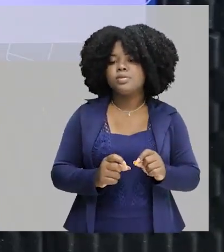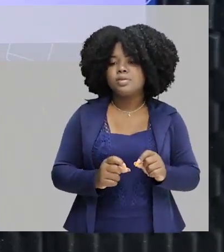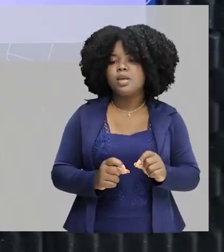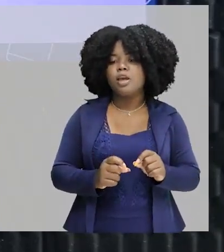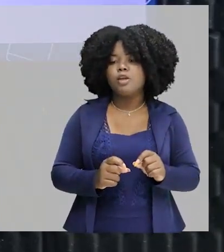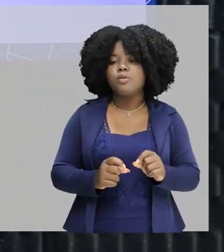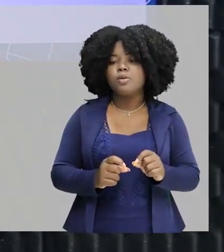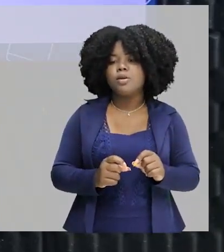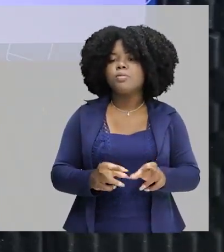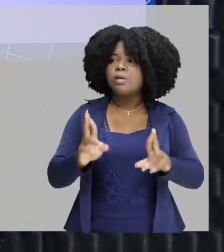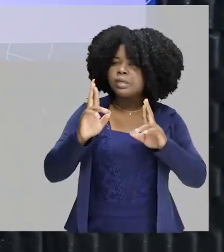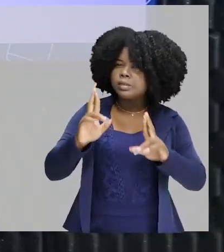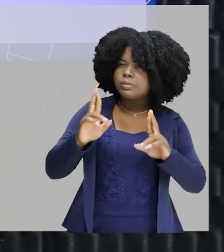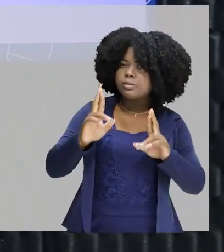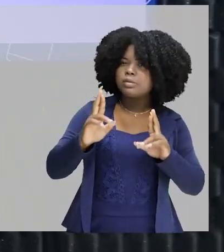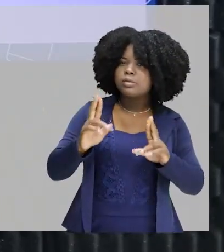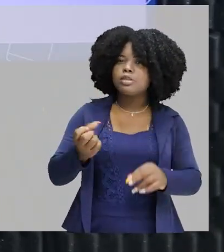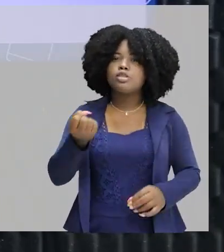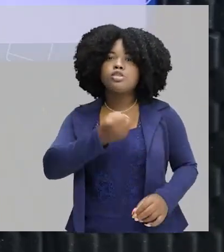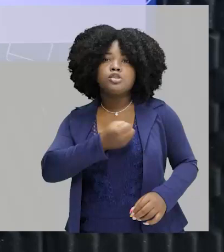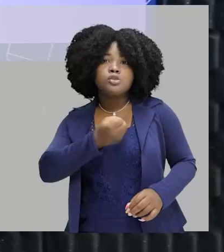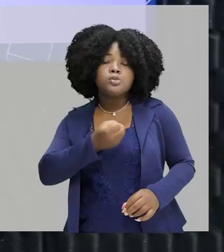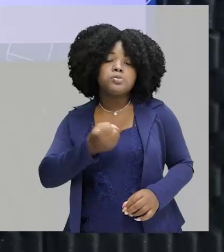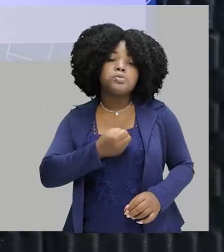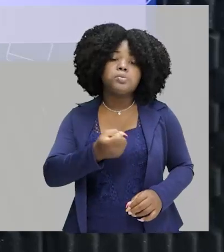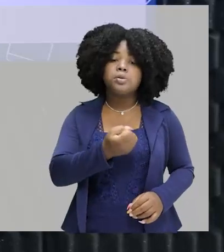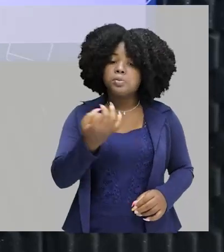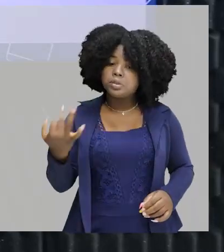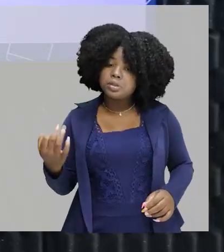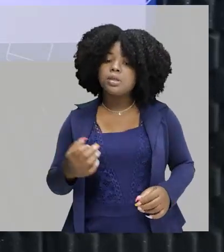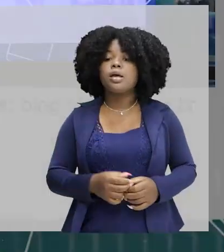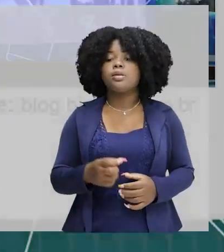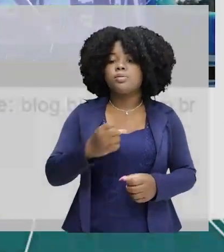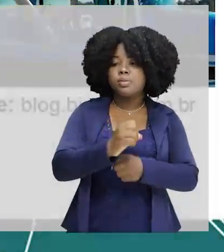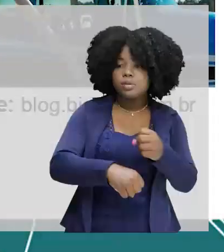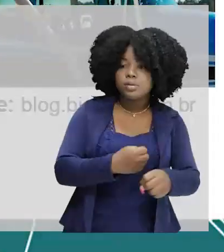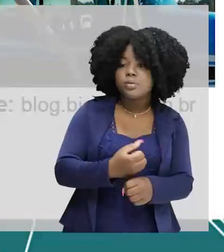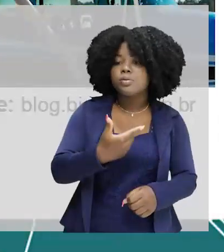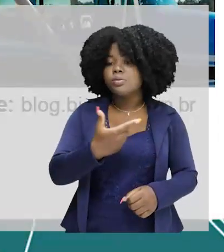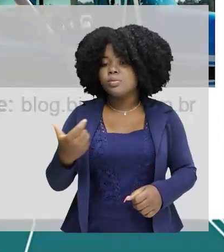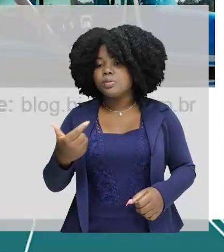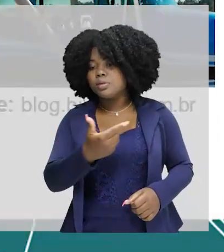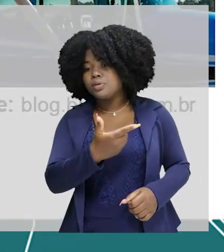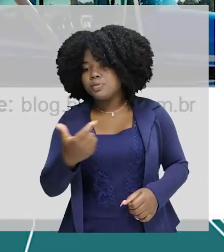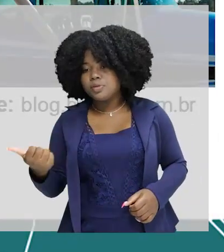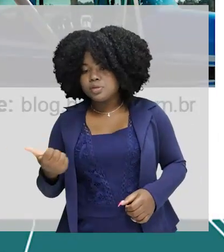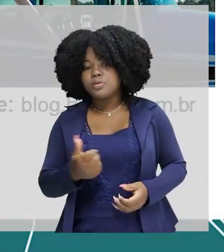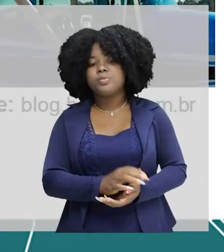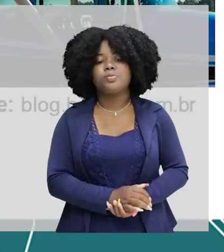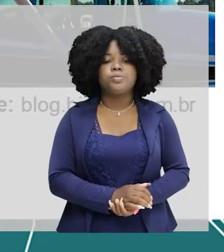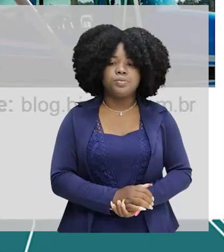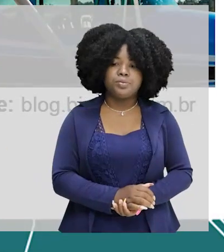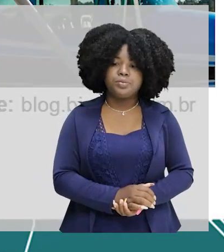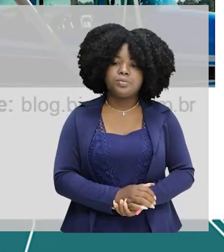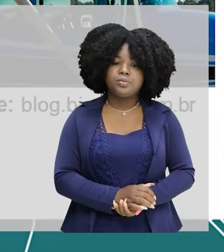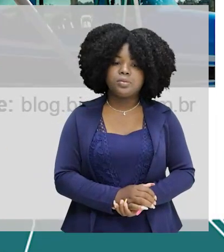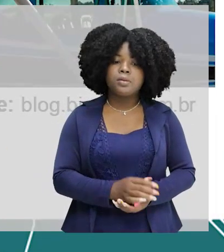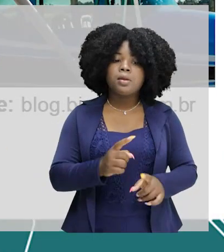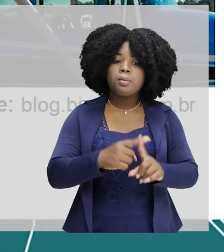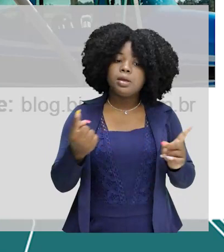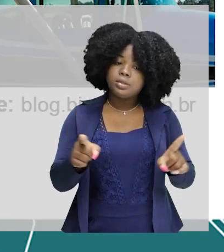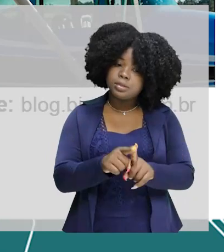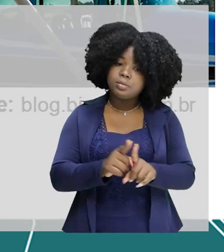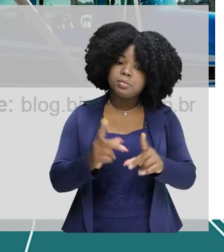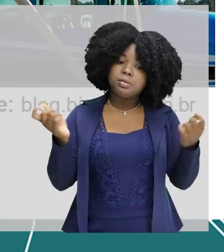para 2021, para 2022. Tudo bem? Mas também é necessário fazer cálculos para